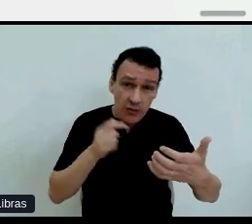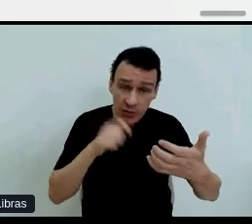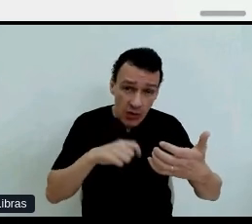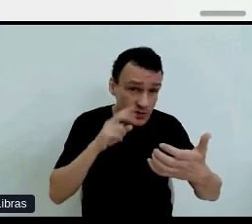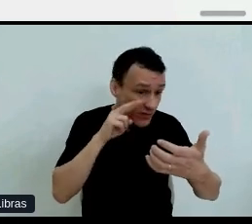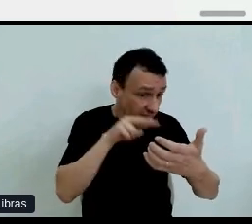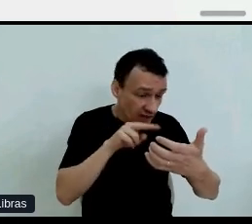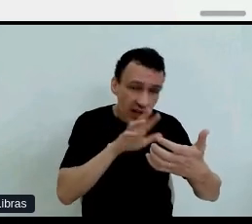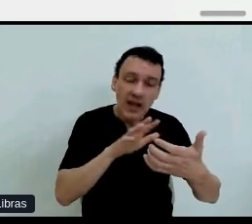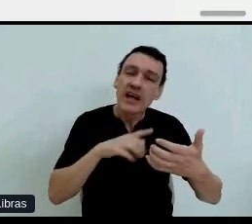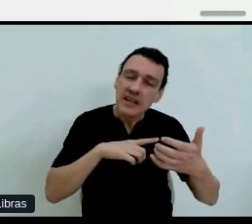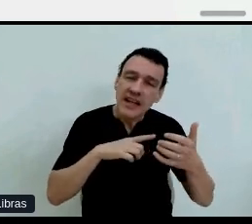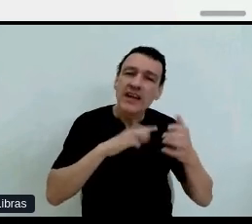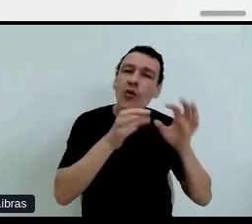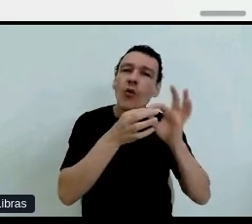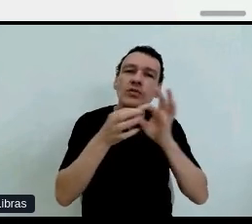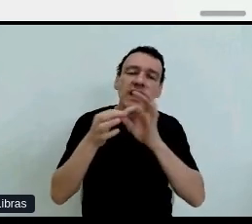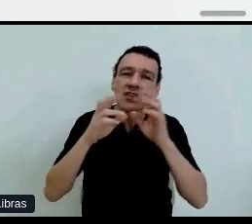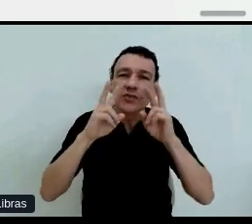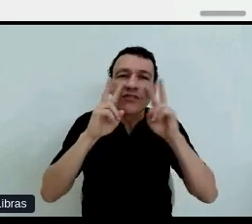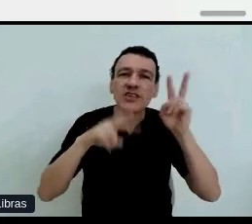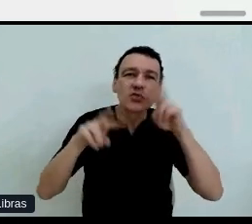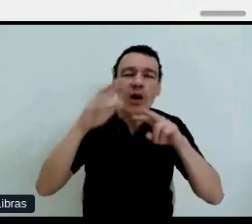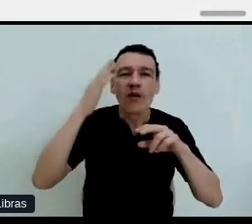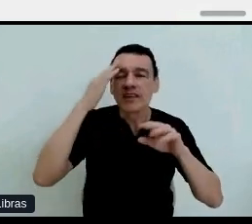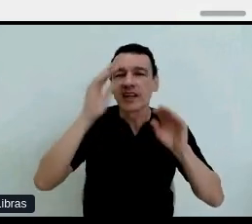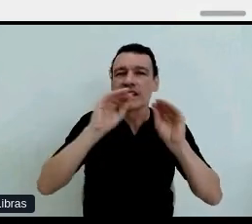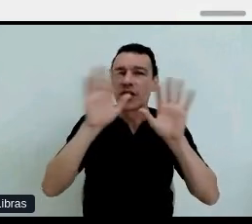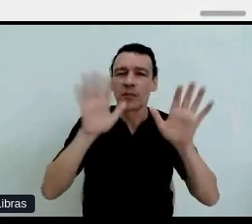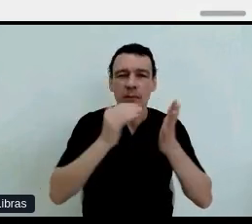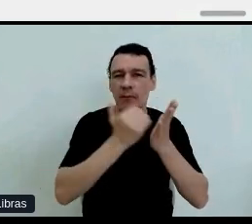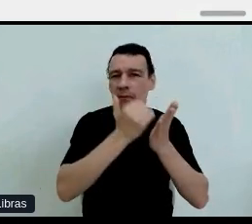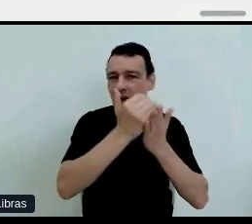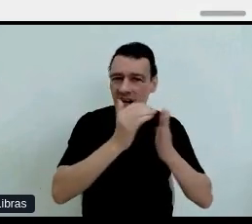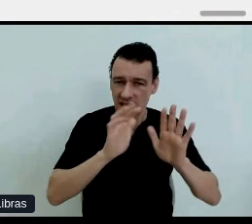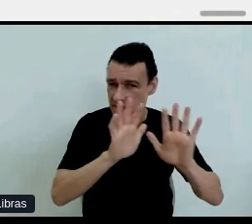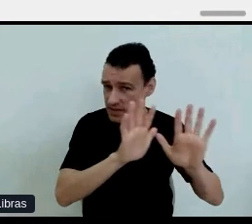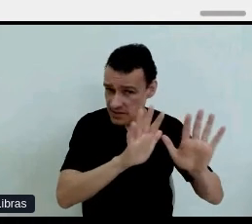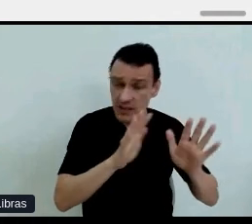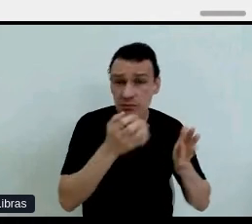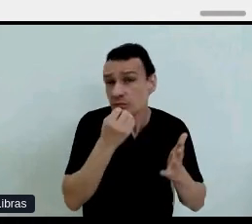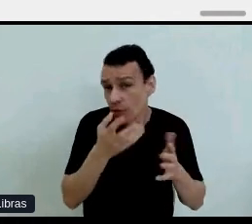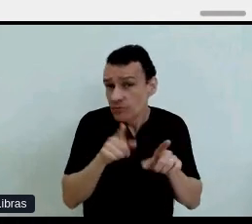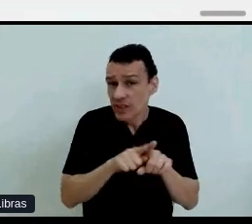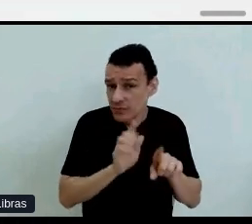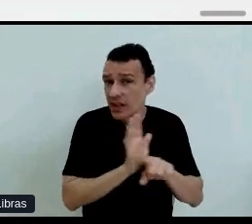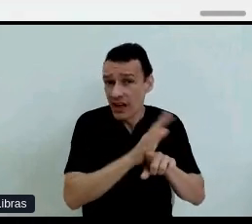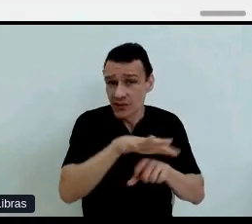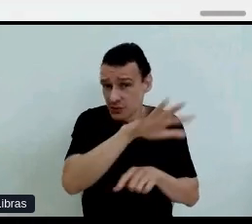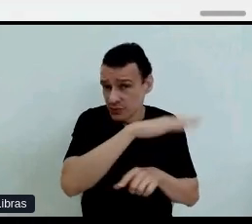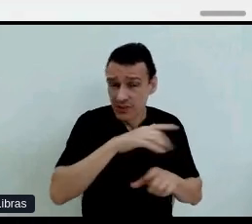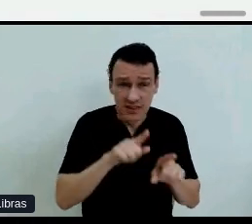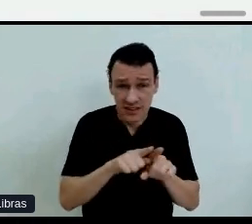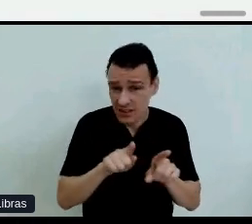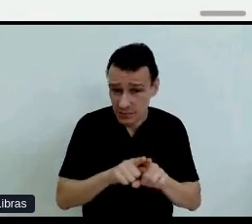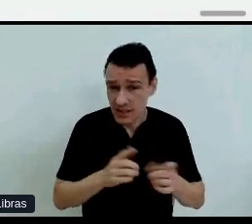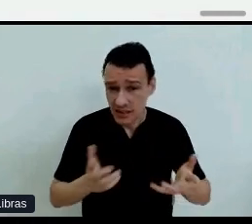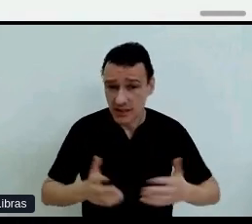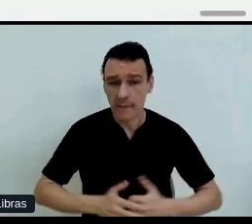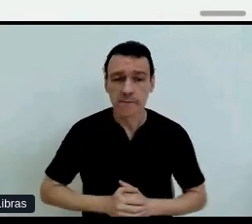elas vão usar o contexto visual para entender melhor. E assim, dessa forma, você consegue entregar